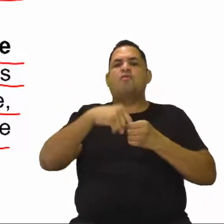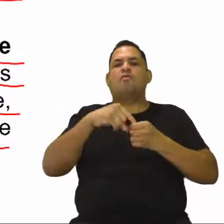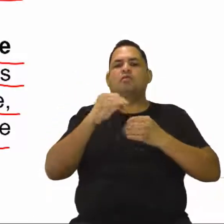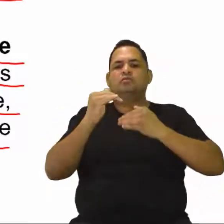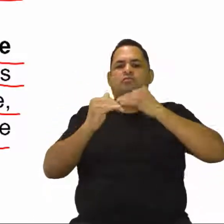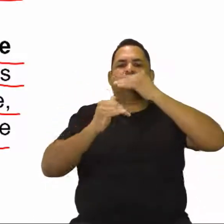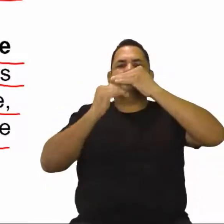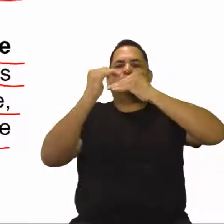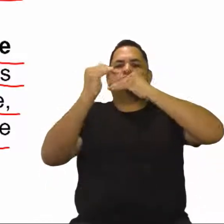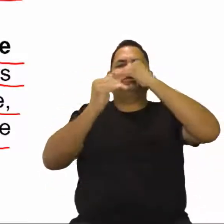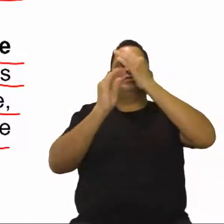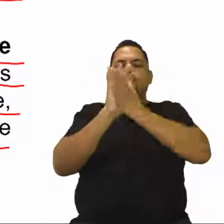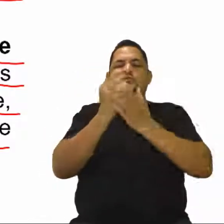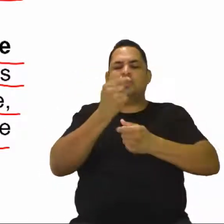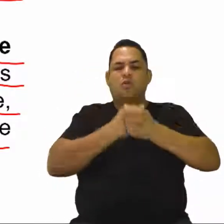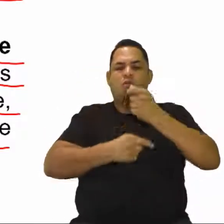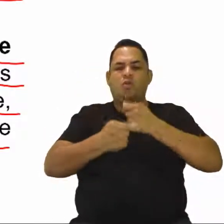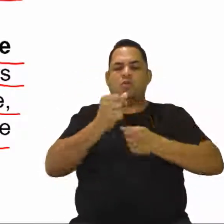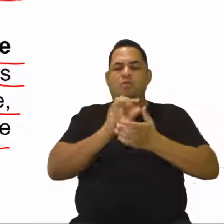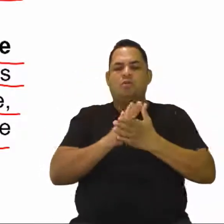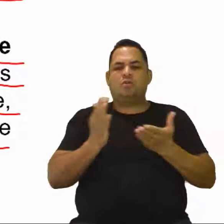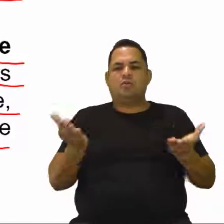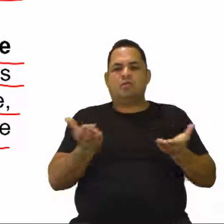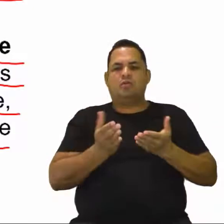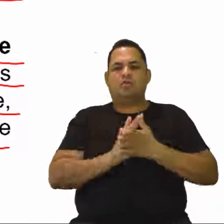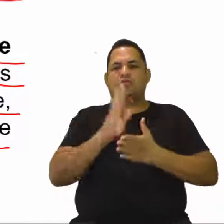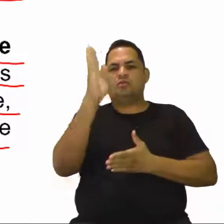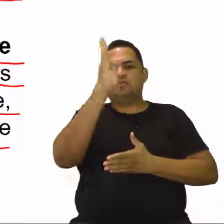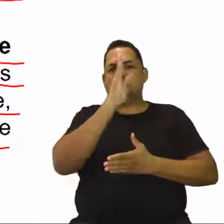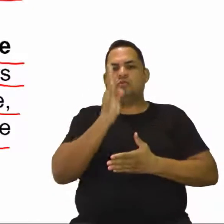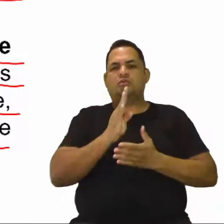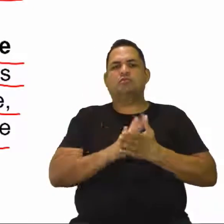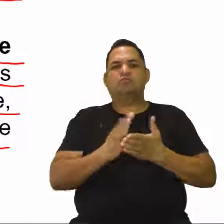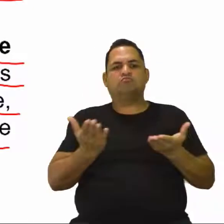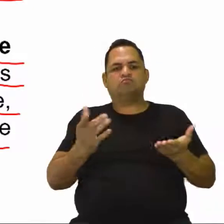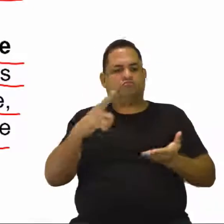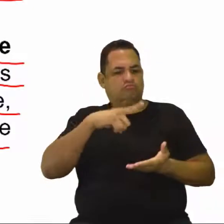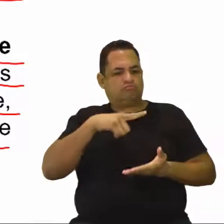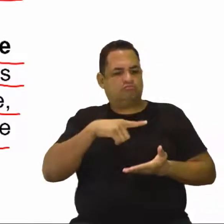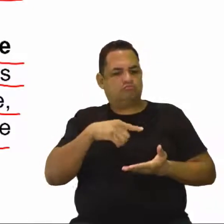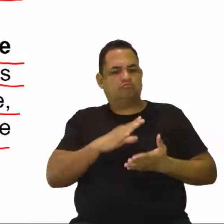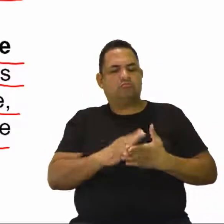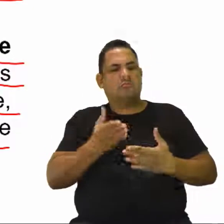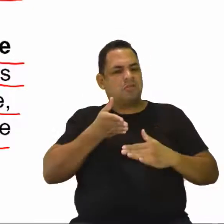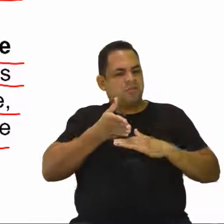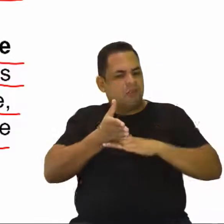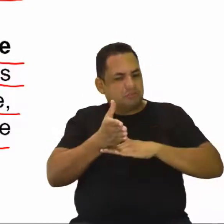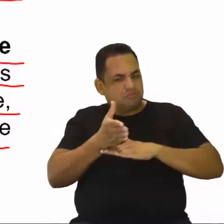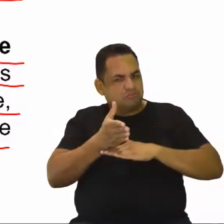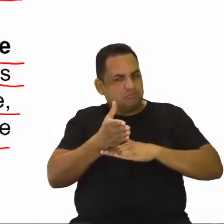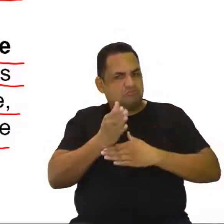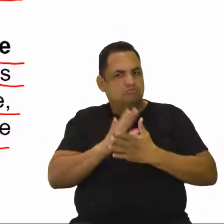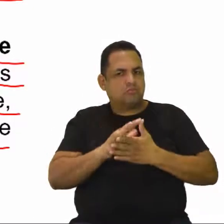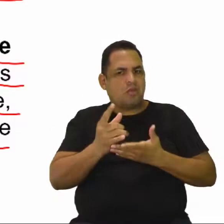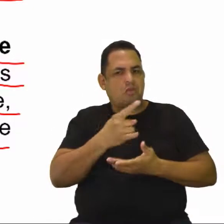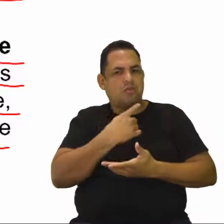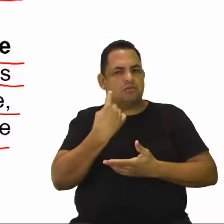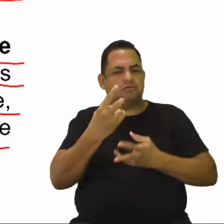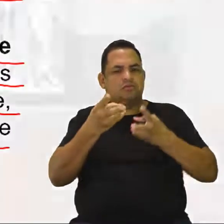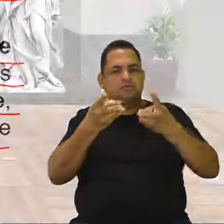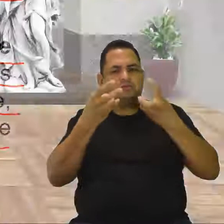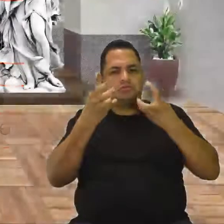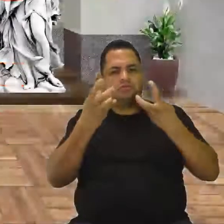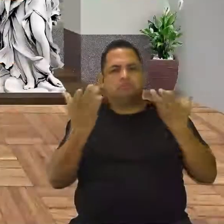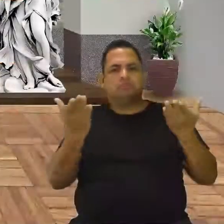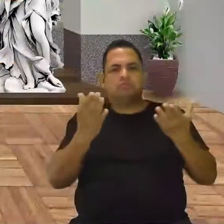da economia. Professor, e hoje o Brasil, por exemplo, passa por essa crise econômica. Nós temos percebido, vem para mim?